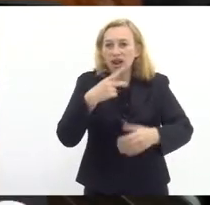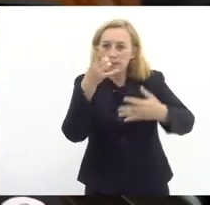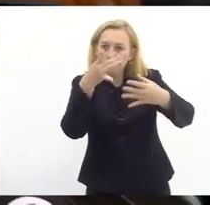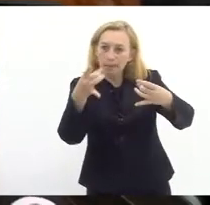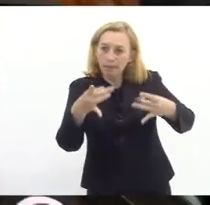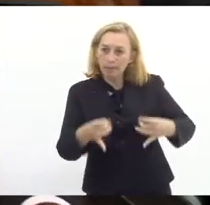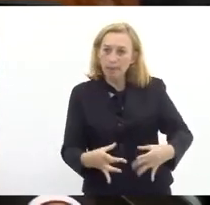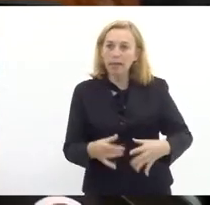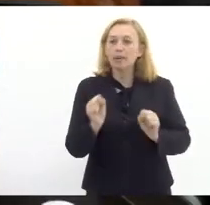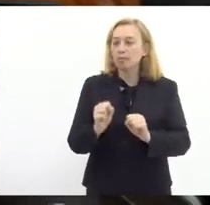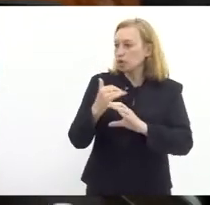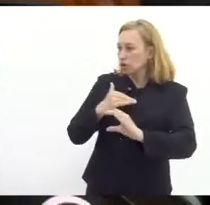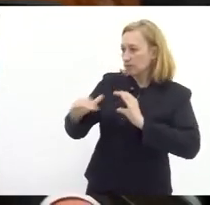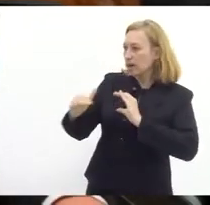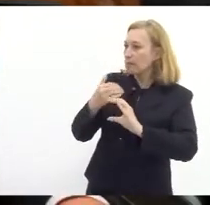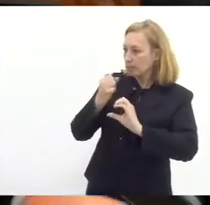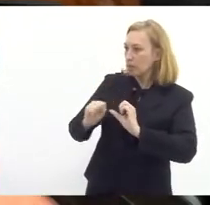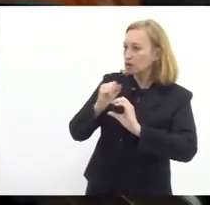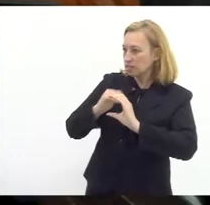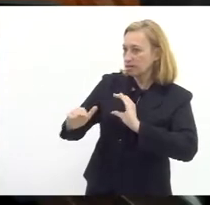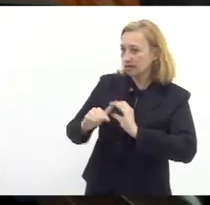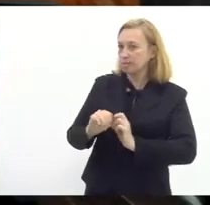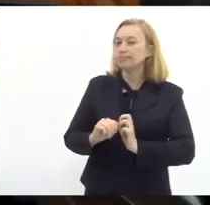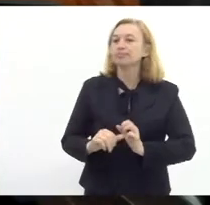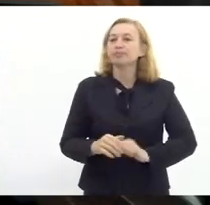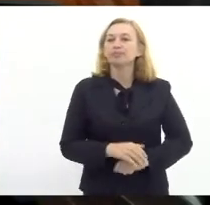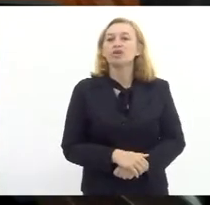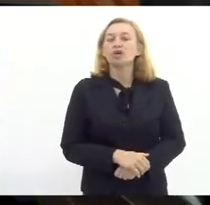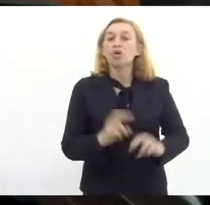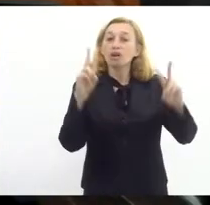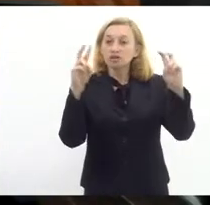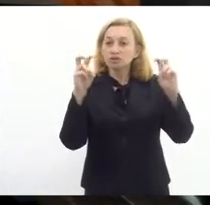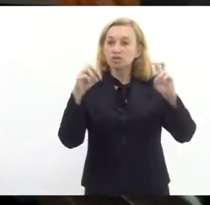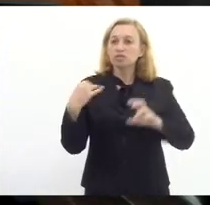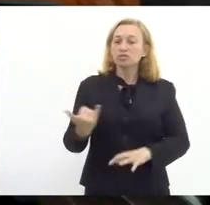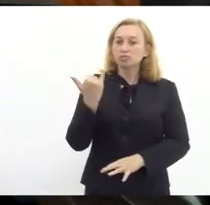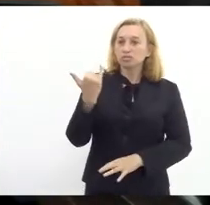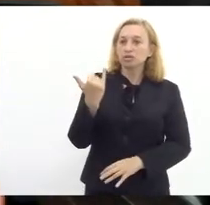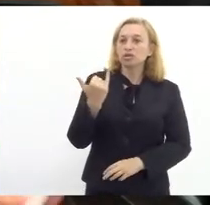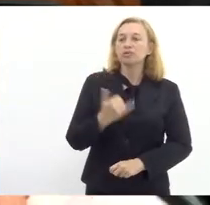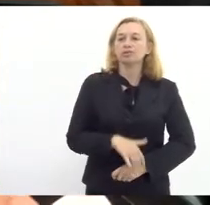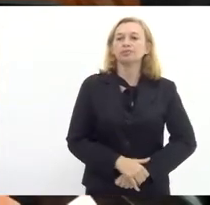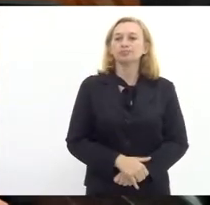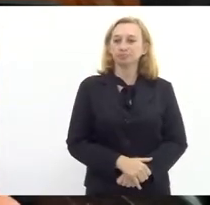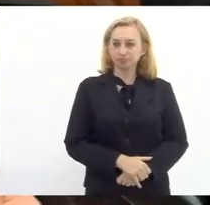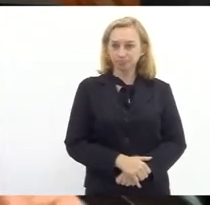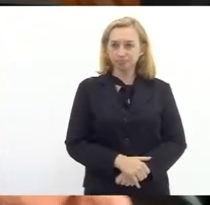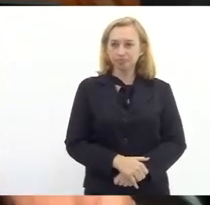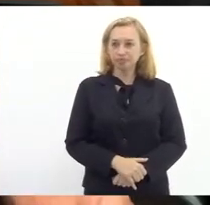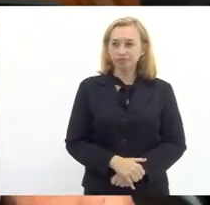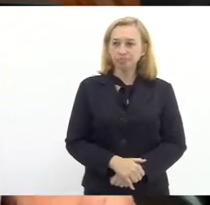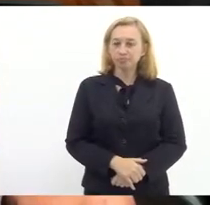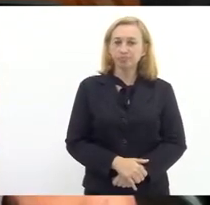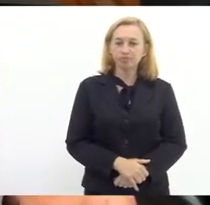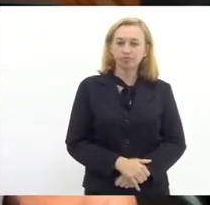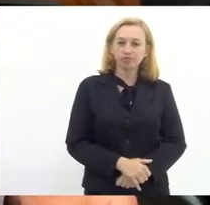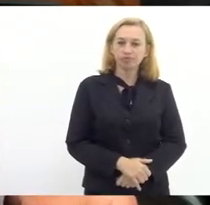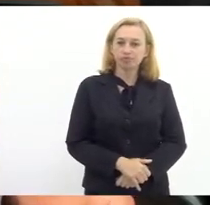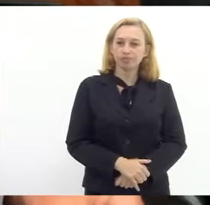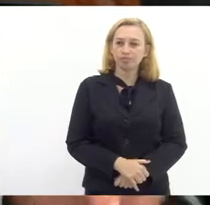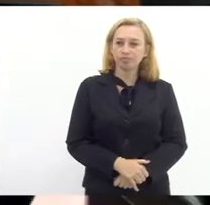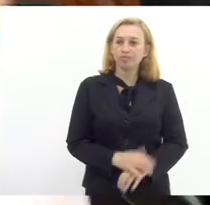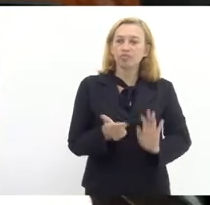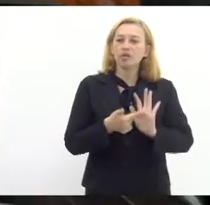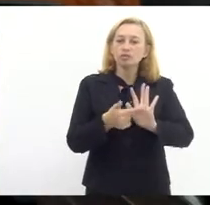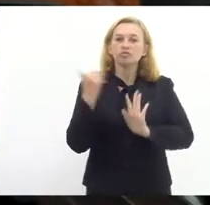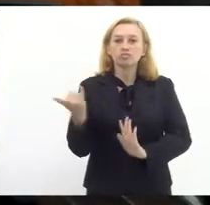eles, posso encaminhar para os senhores. Eu acho que são fatos muito, muito relevantes que a gente